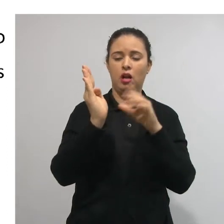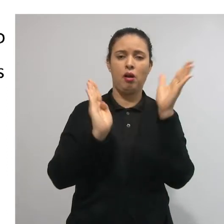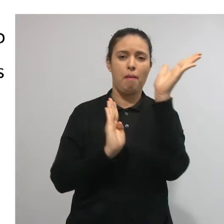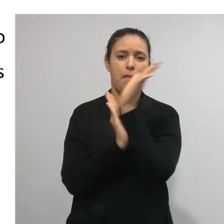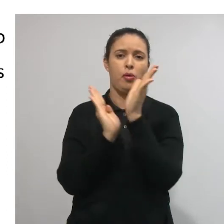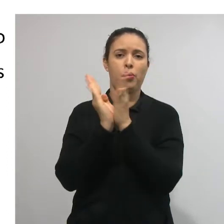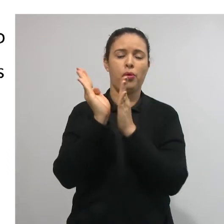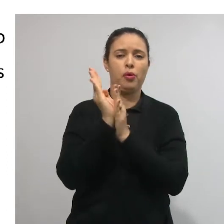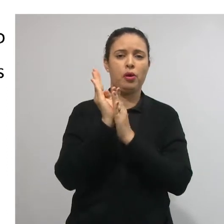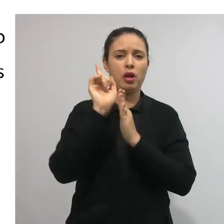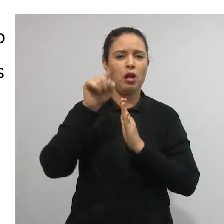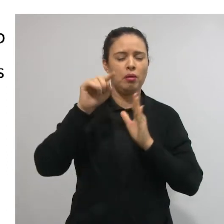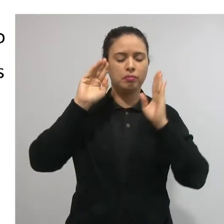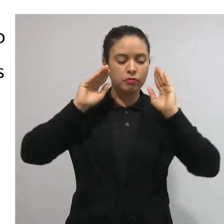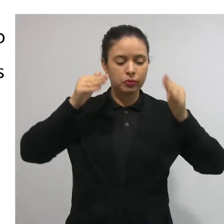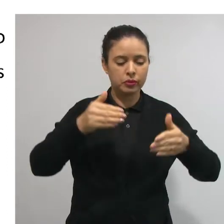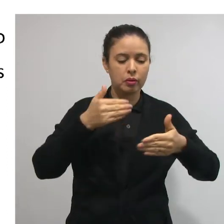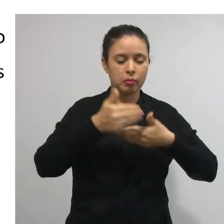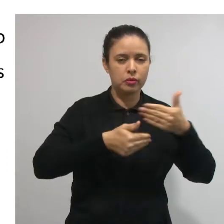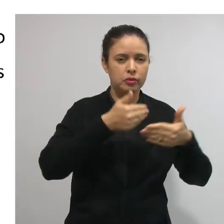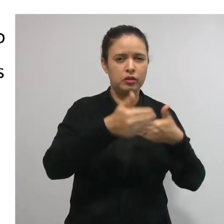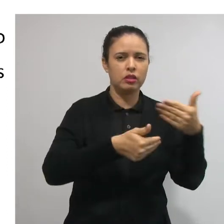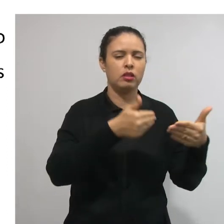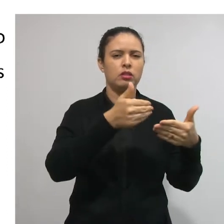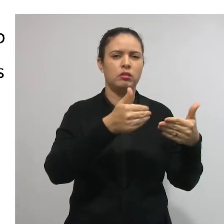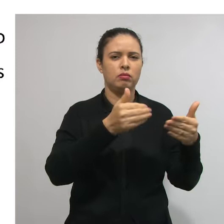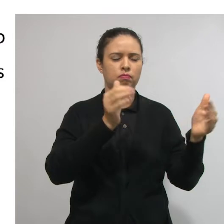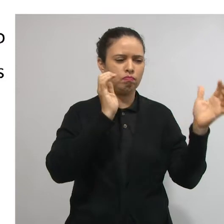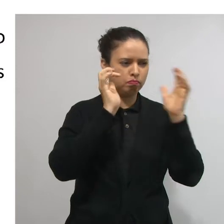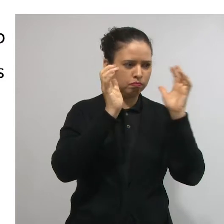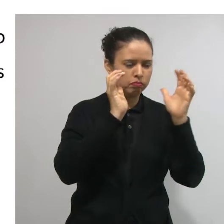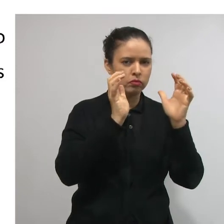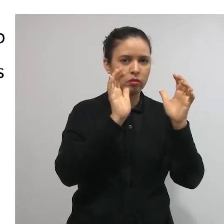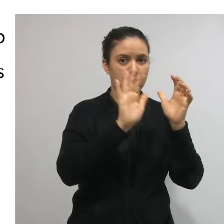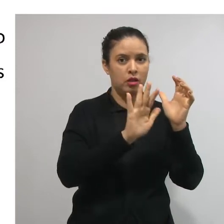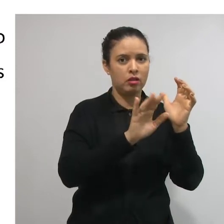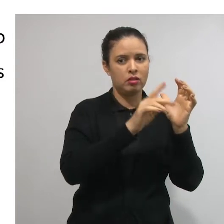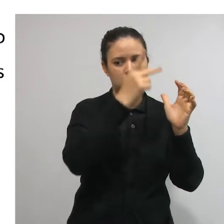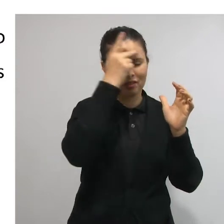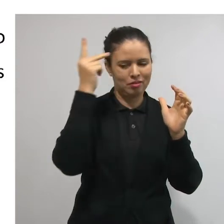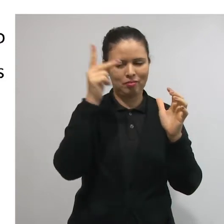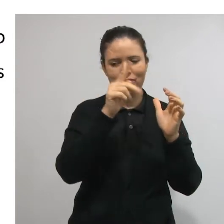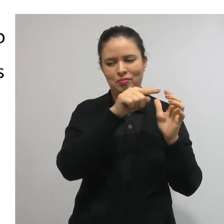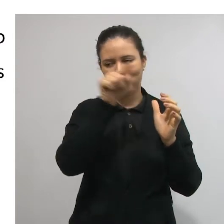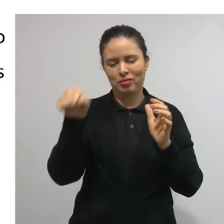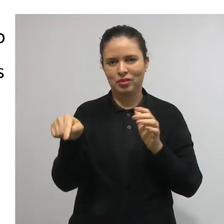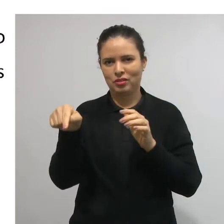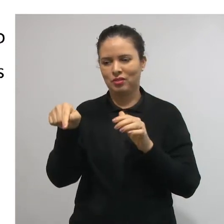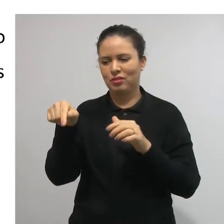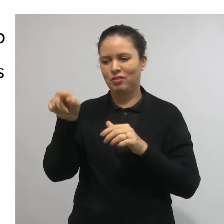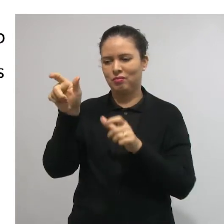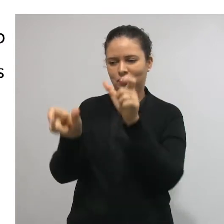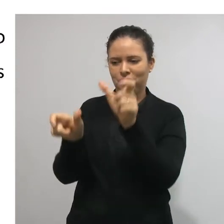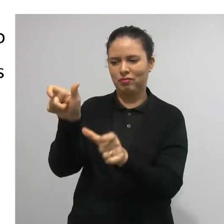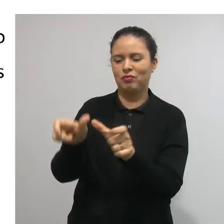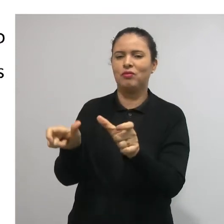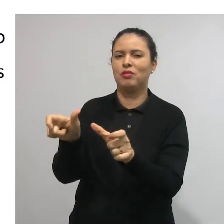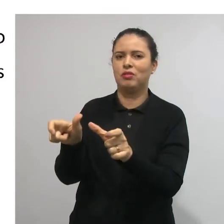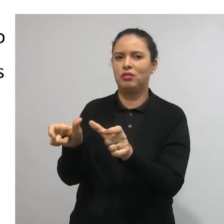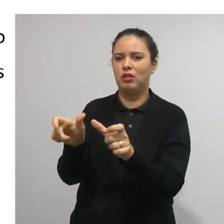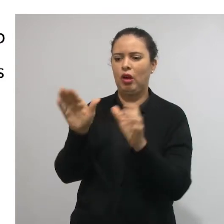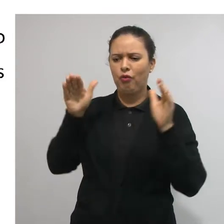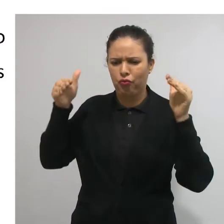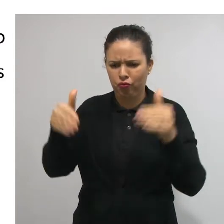nos processos, tá? Na parte racional. Só que as pessoas não são tão racionais, elas têm problemas,